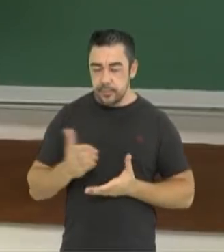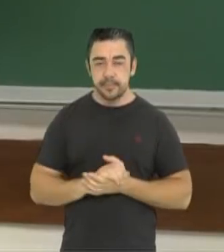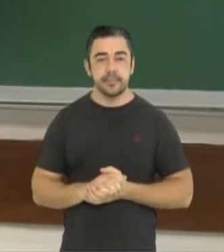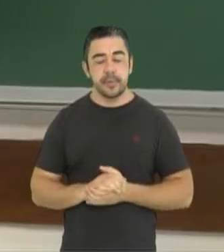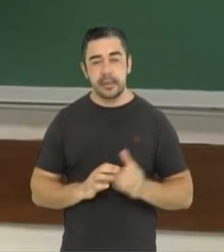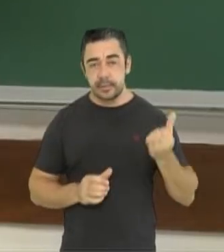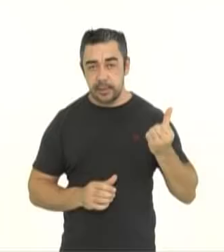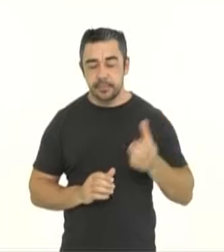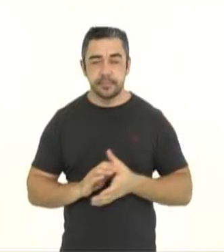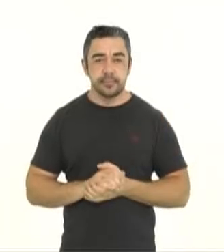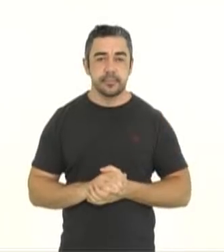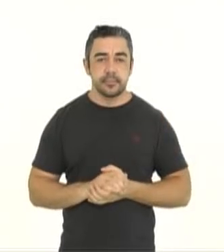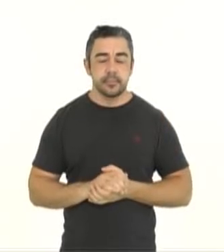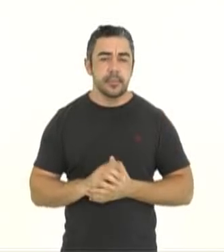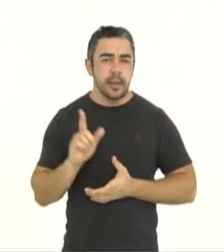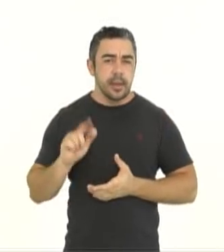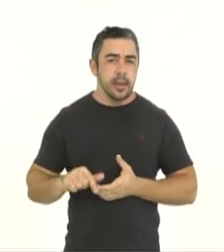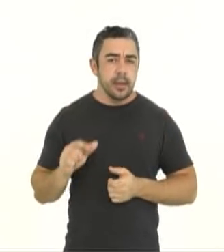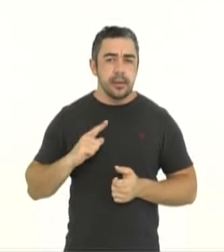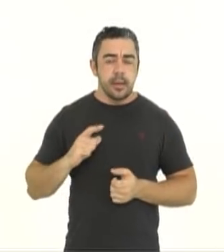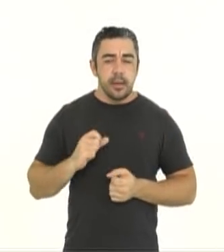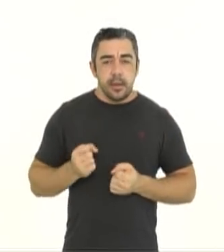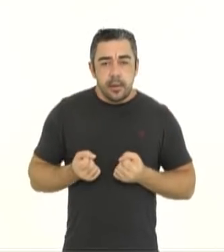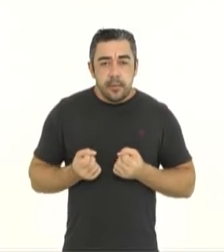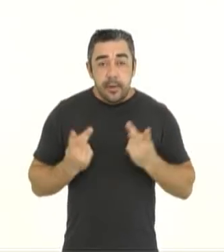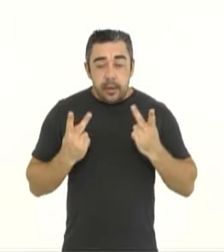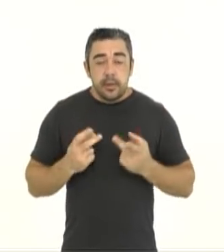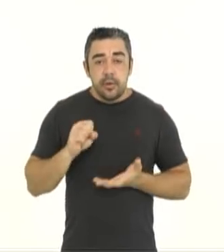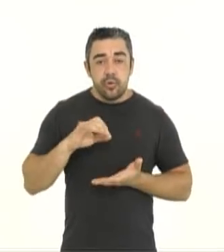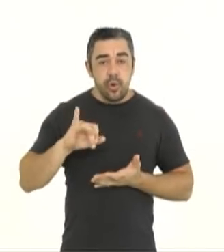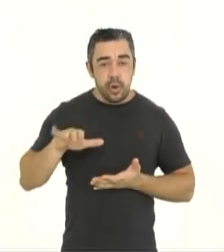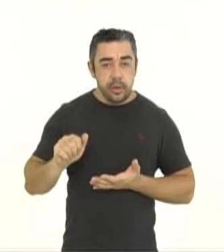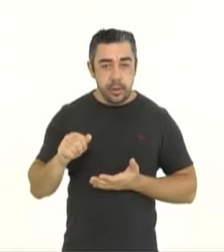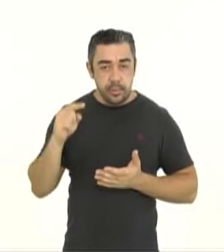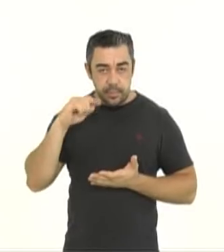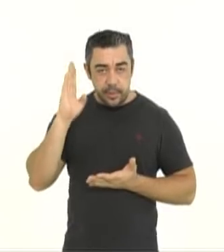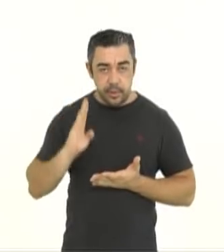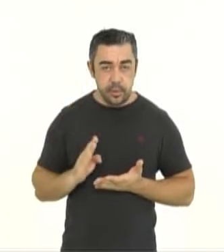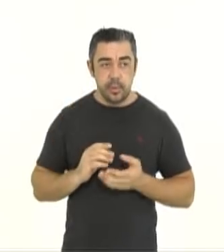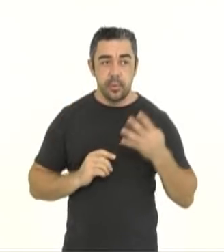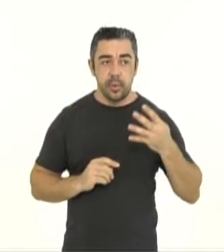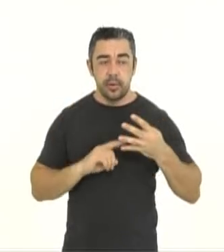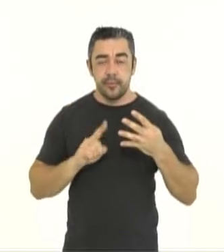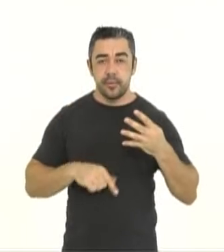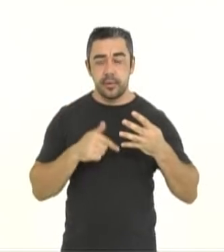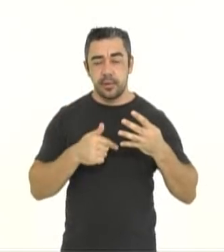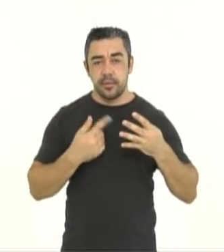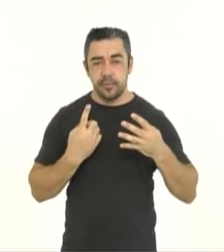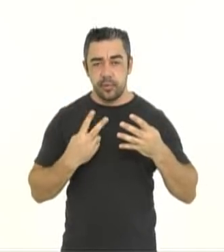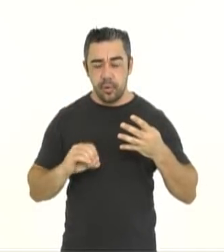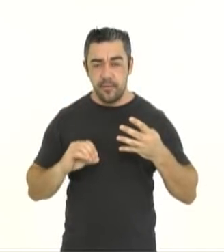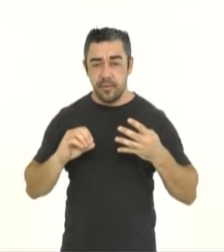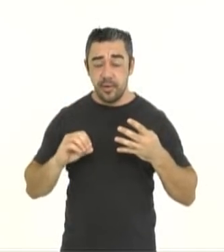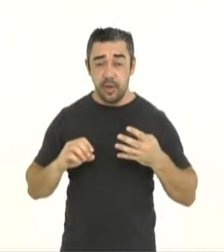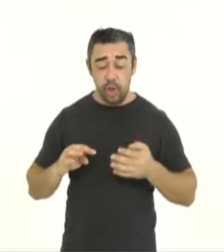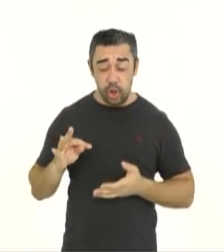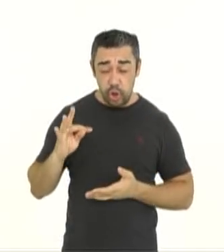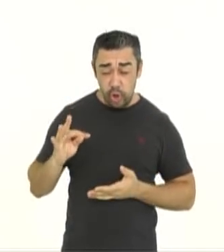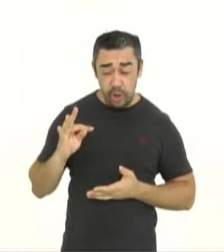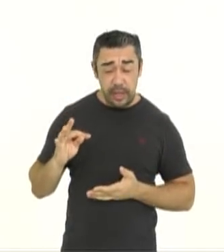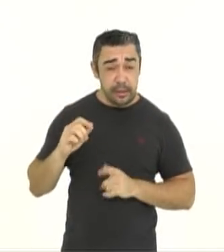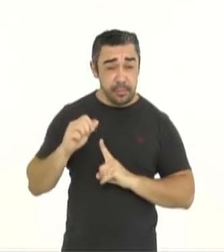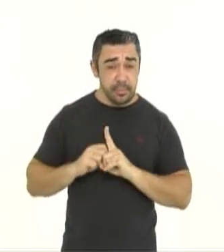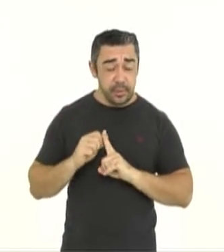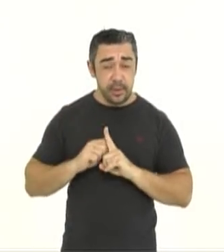atividade 6. A exportação de soja no Brasil totalizaram 4,129 milhões em toneladas no mês de julho